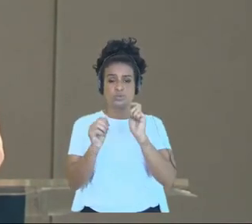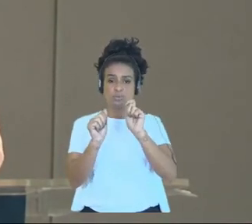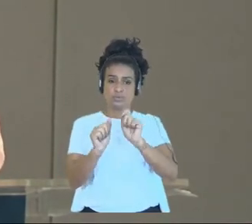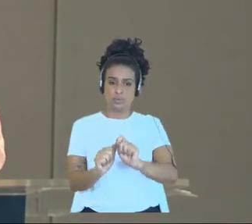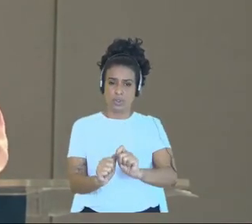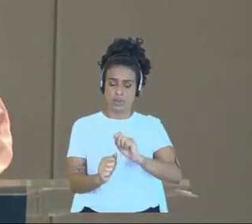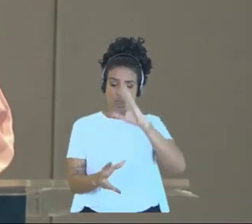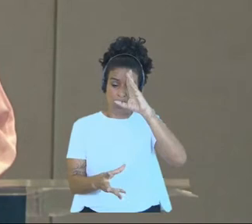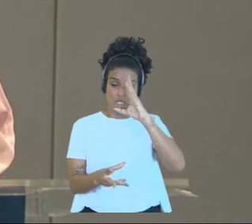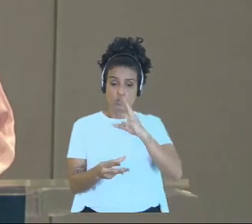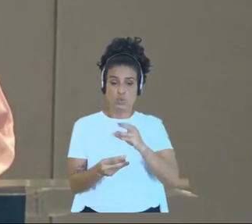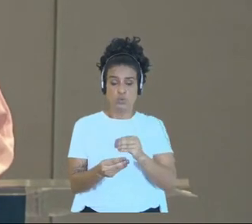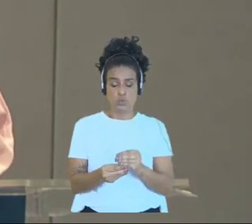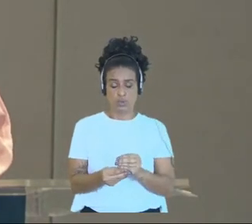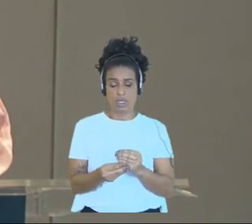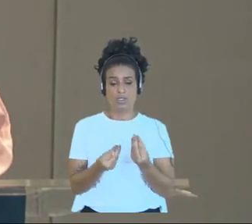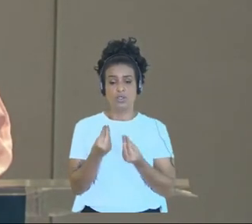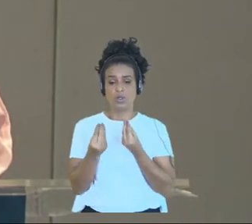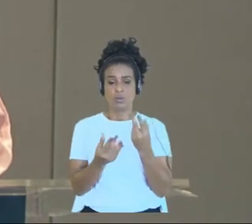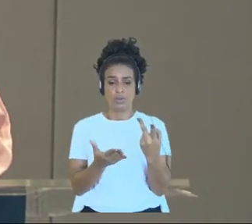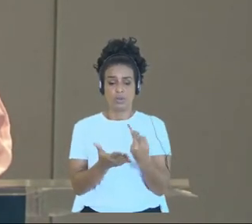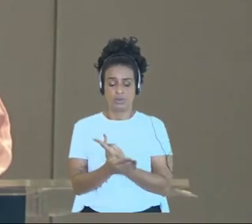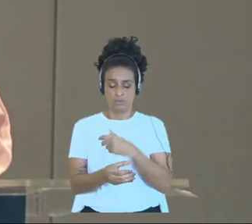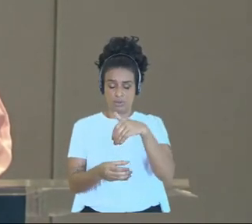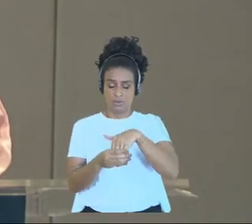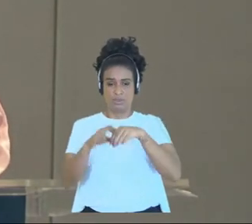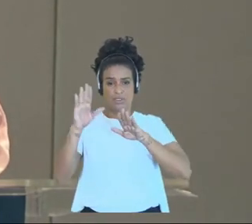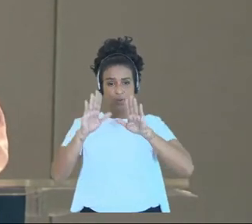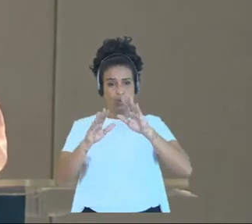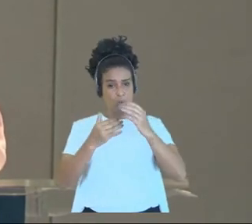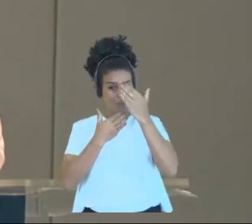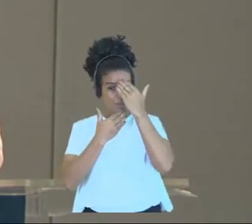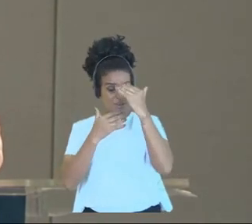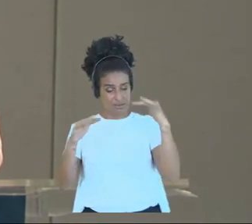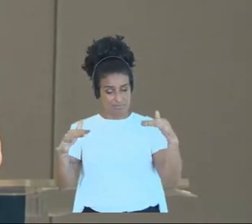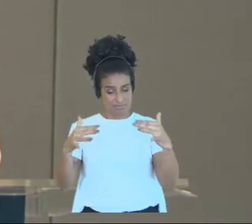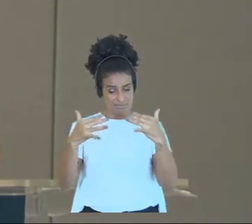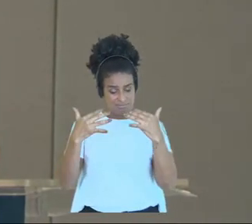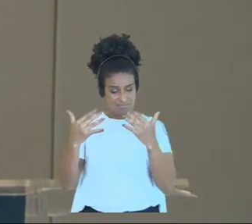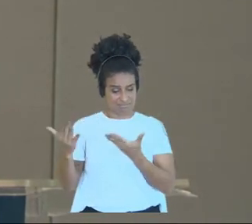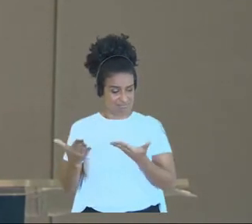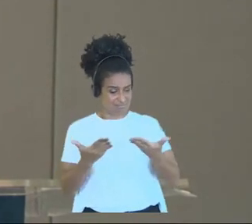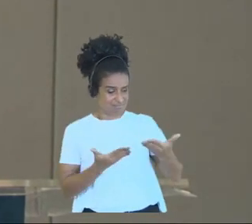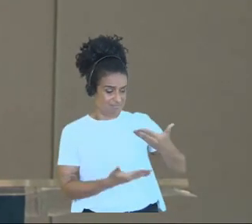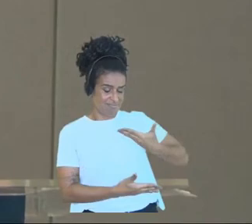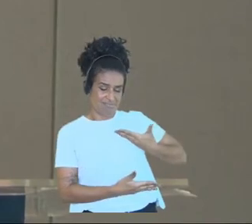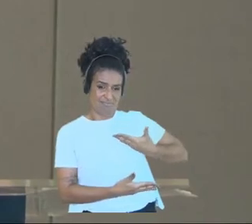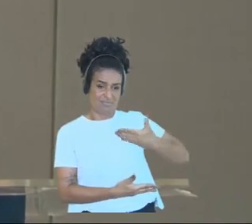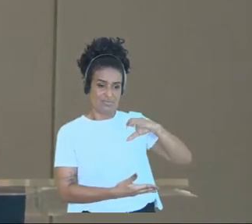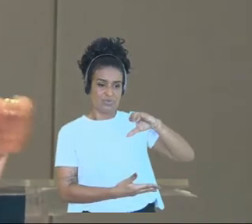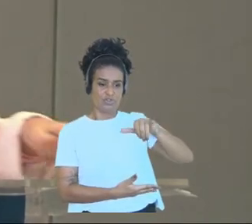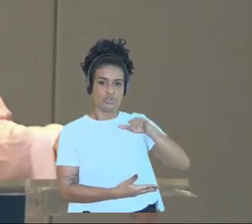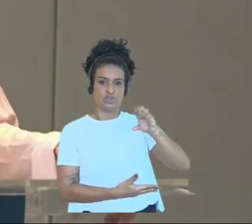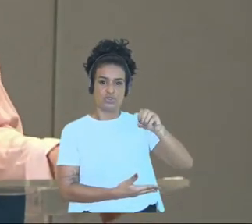do resultado da eleição. Muito obrigada pela atenção e dou a palavra ao meu amigo José Mário.